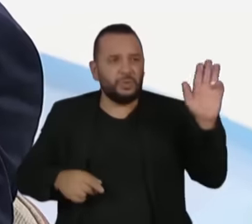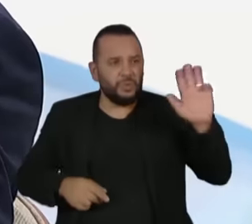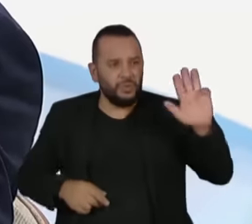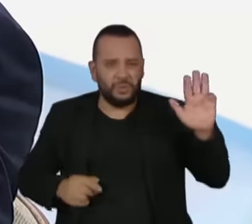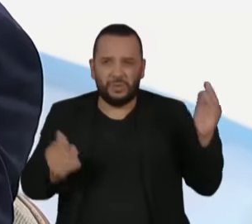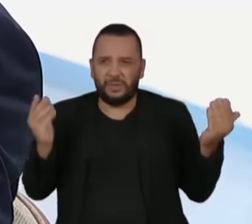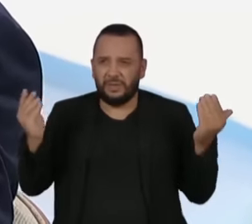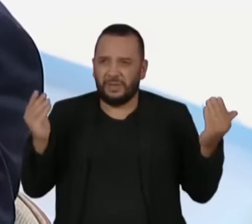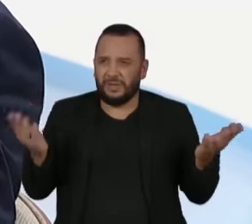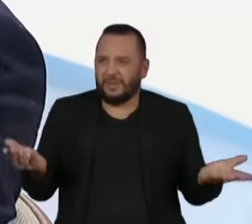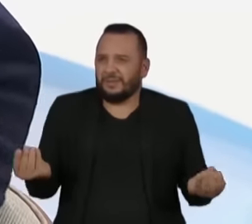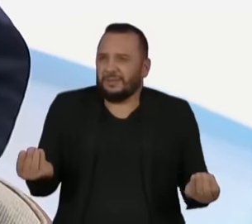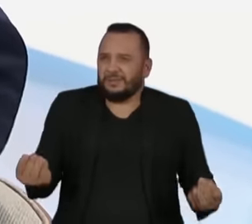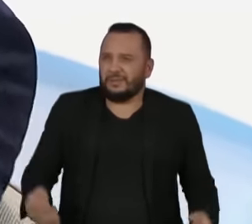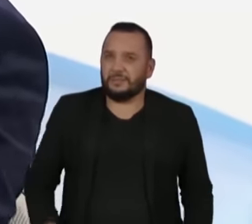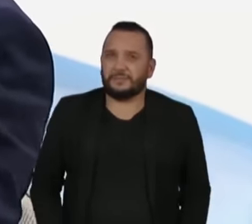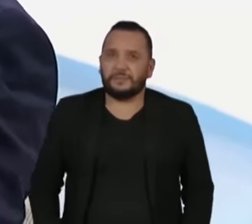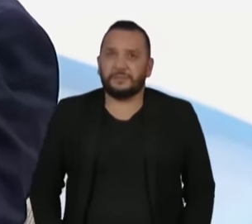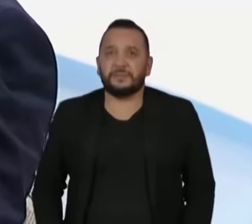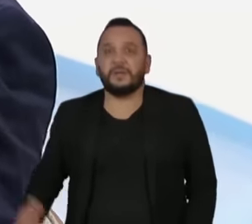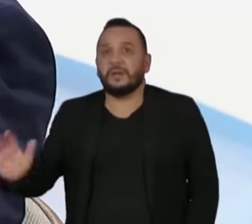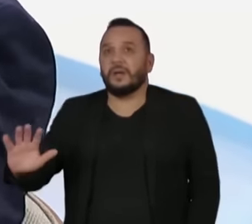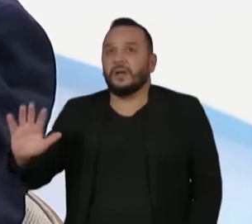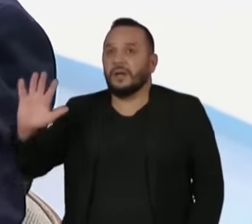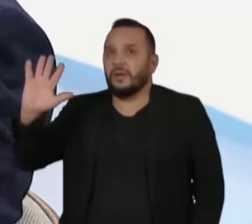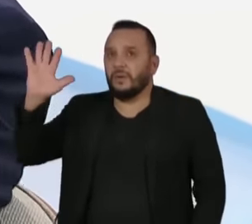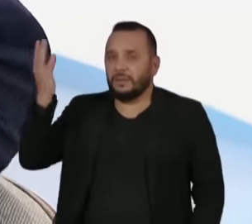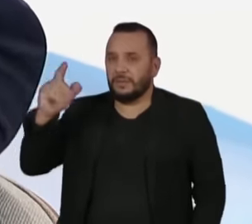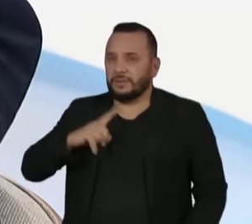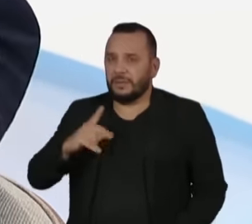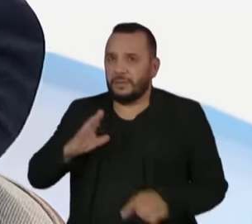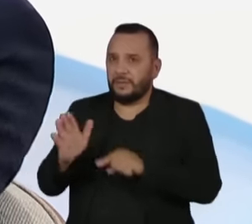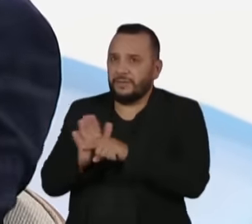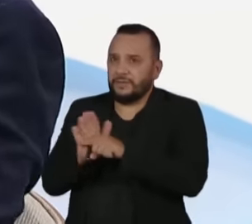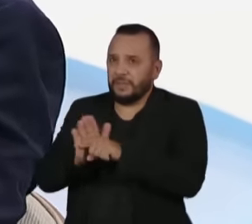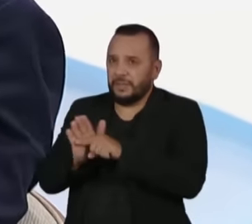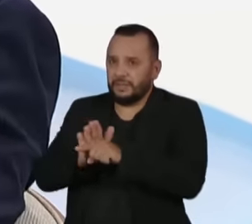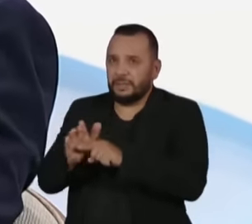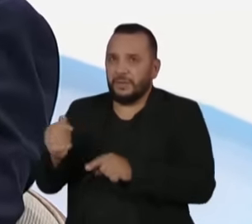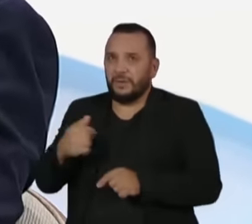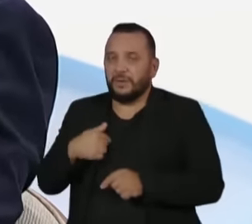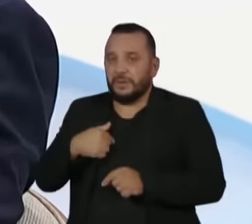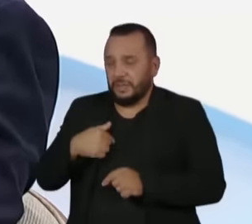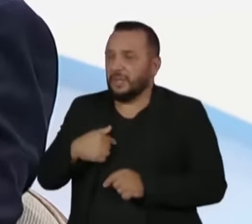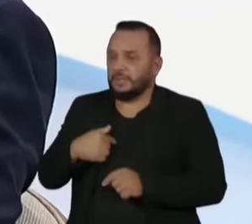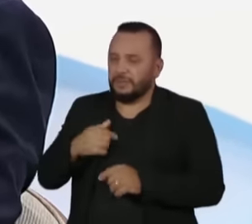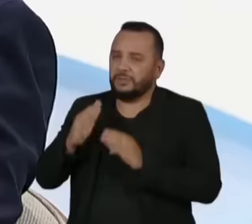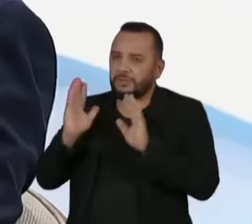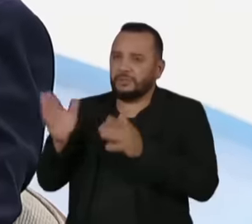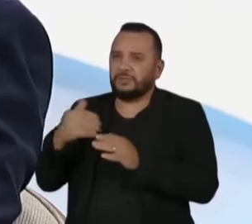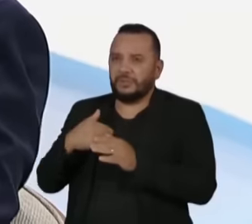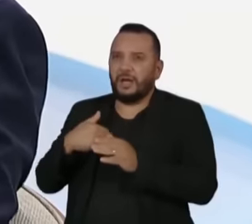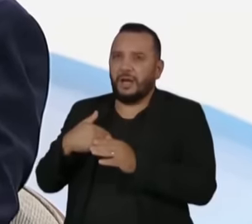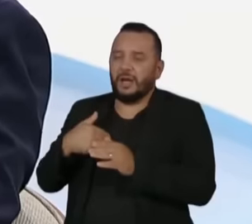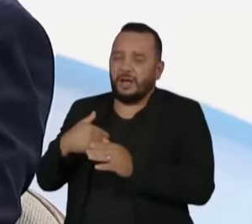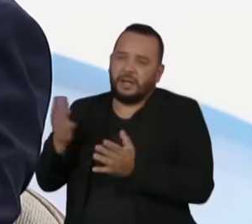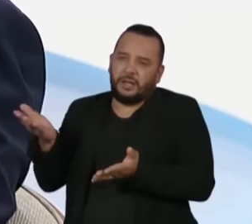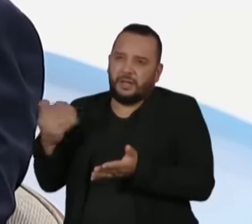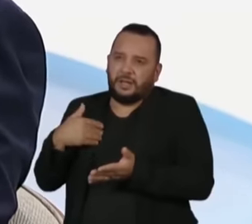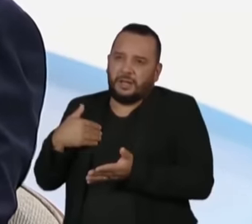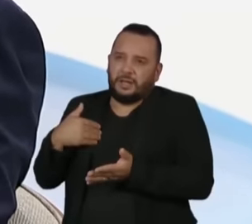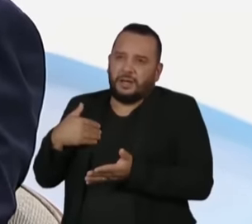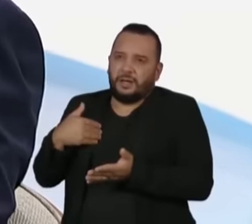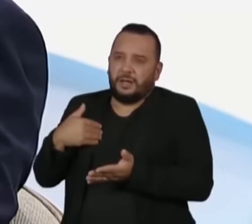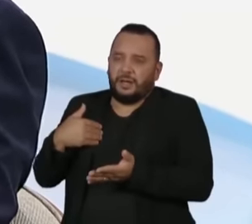que está acontecendo, né, com esses inquéritos todos, e aí no momento que ele atrai o Elon Musk para esse inquérito, eu não estou defendendo que ele descumpra a decisão judicial,